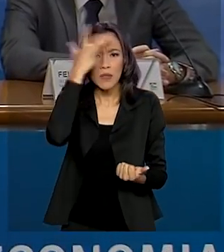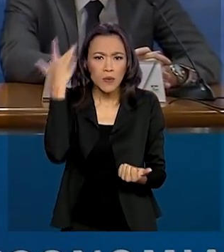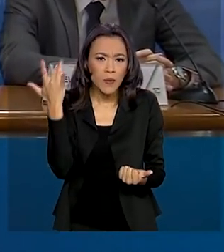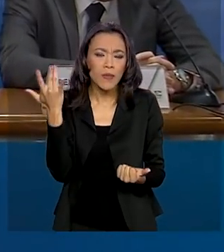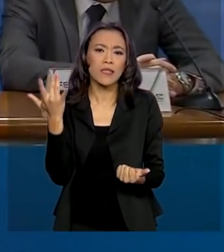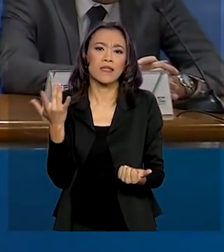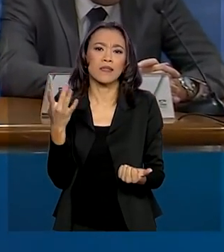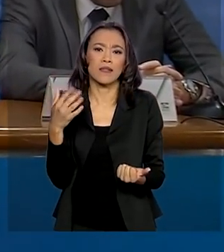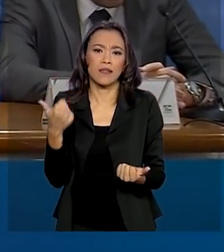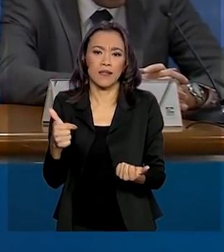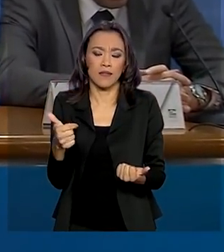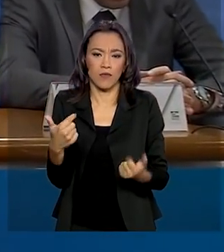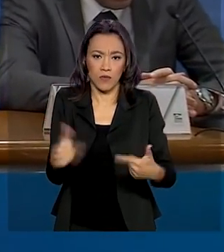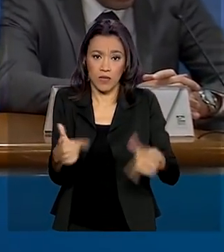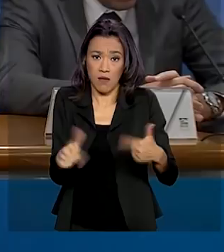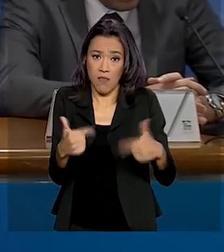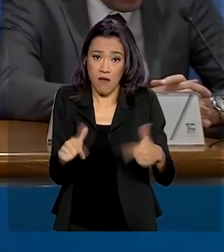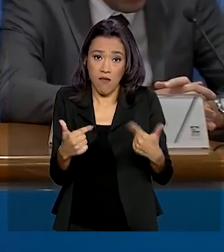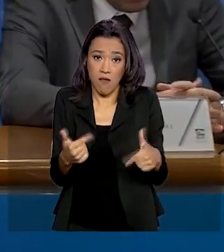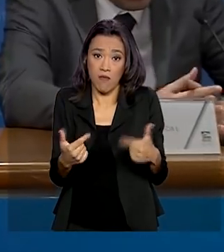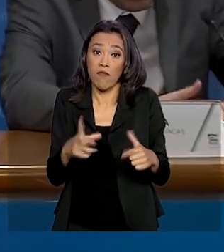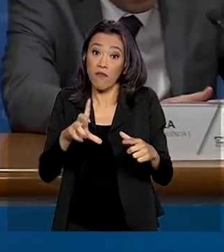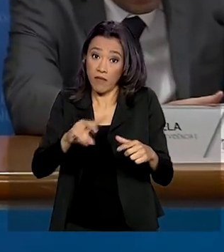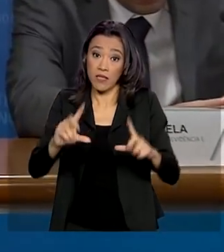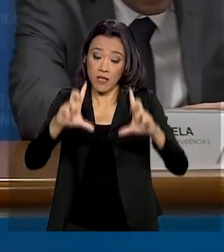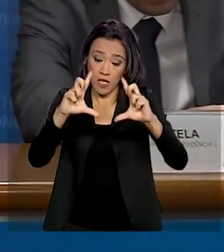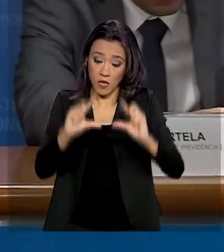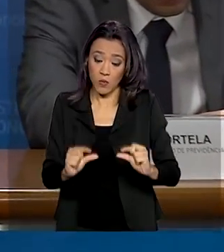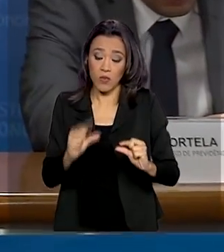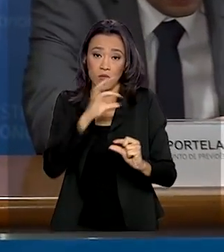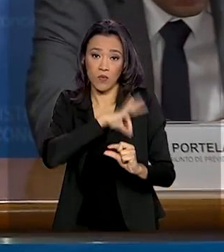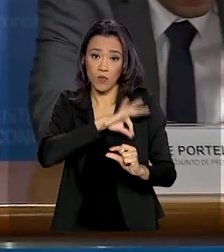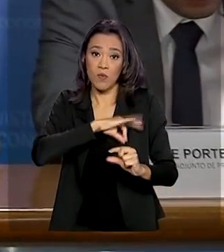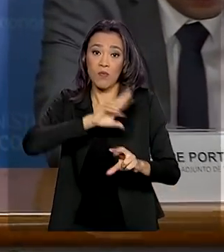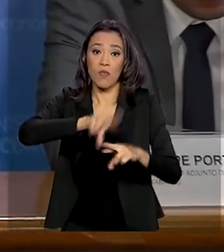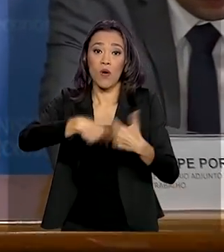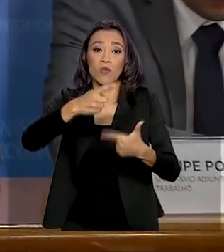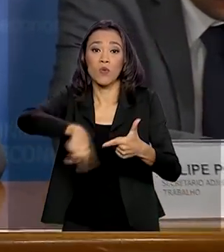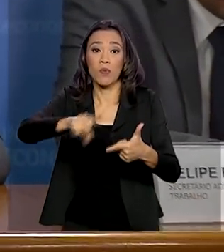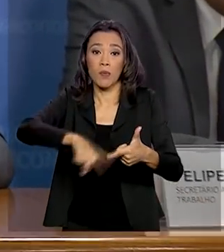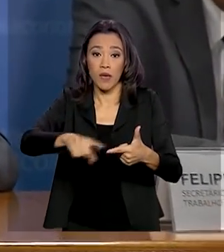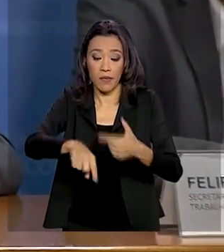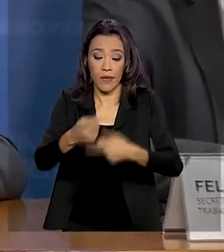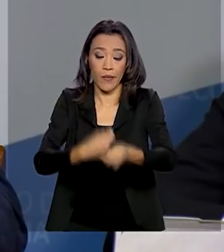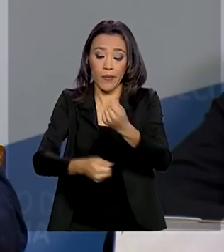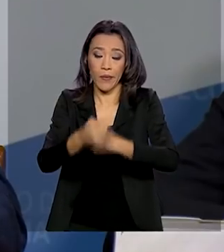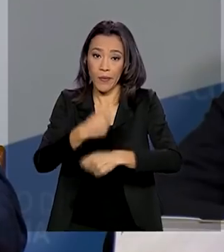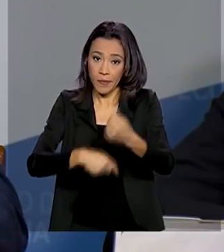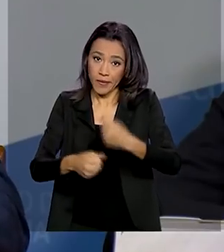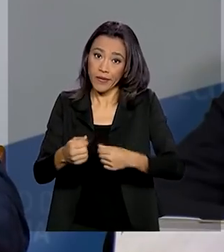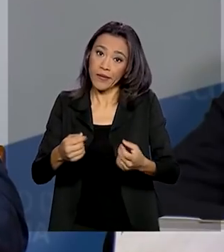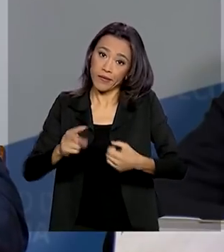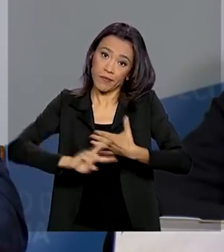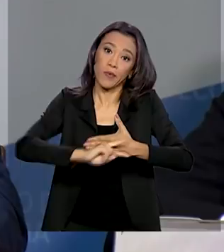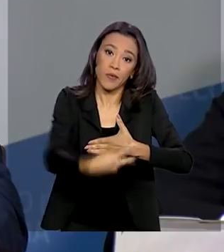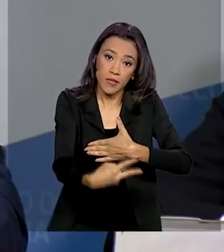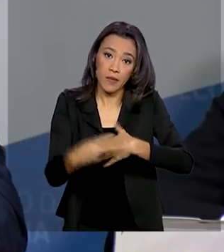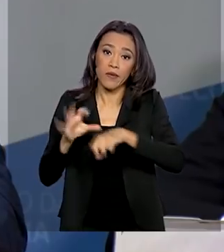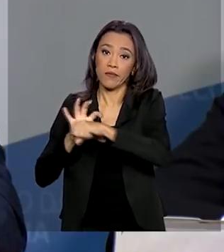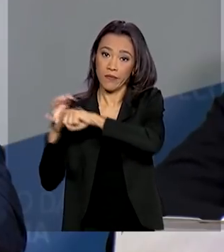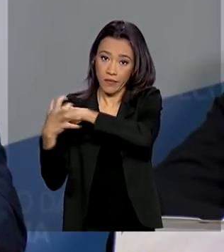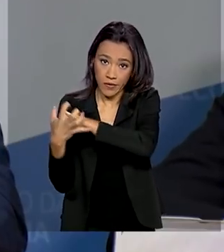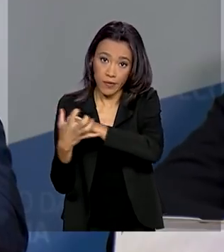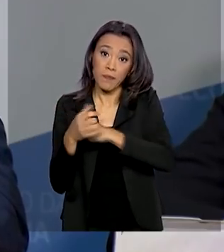tiverem a jornada e o salário reduzidos por causa da crise econômica causada pelo coronavírus. Essas pessoas poderão